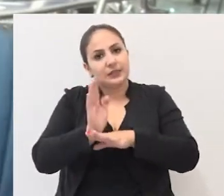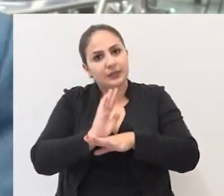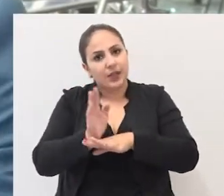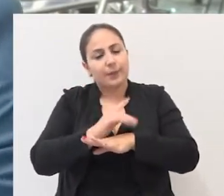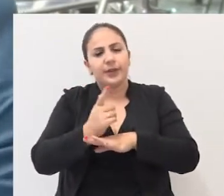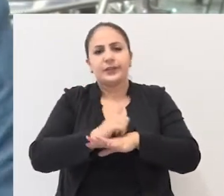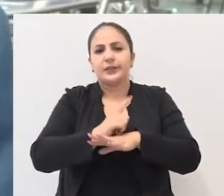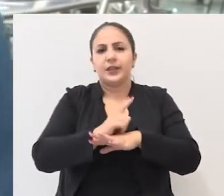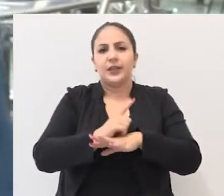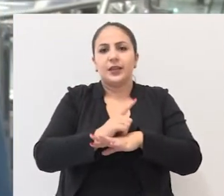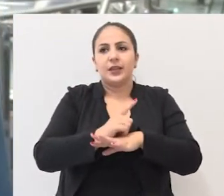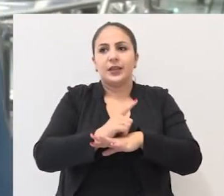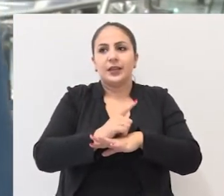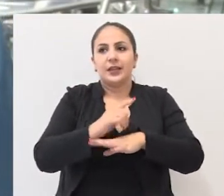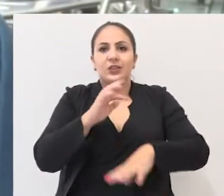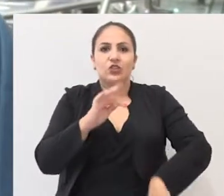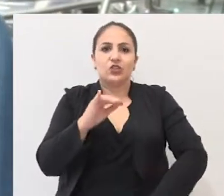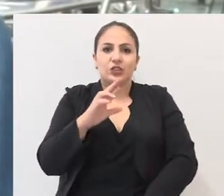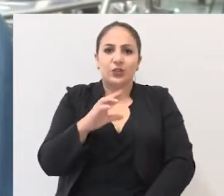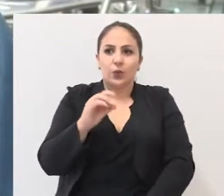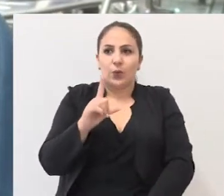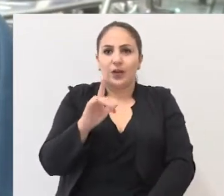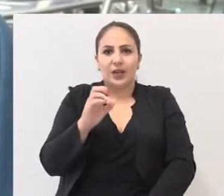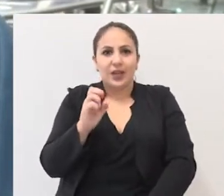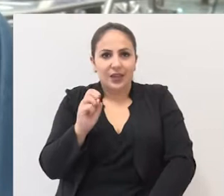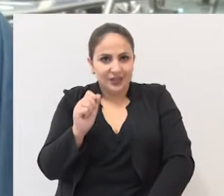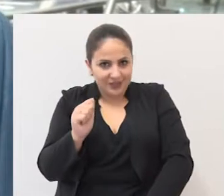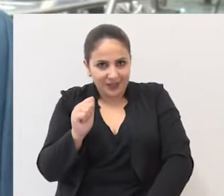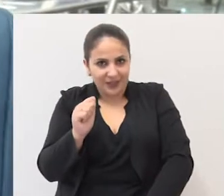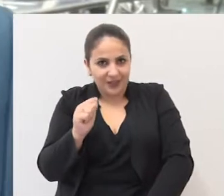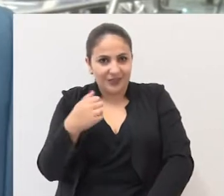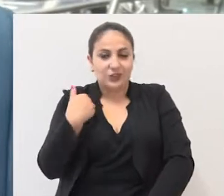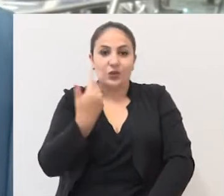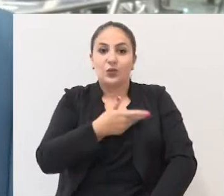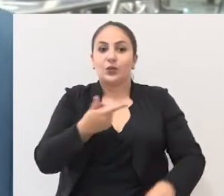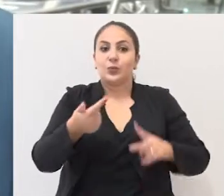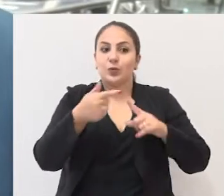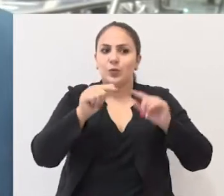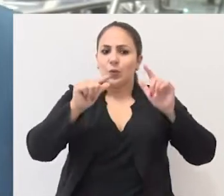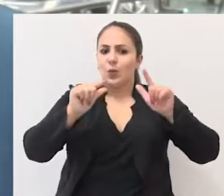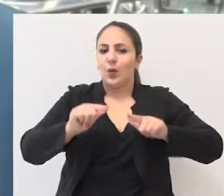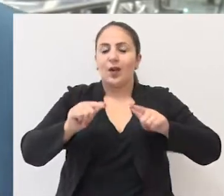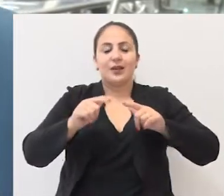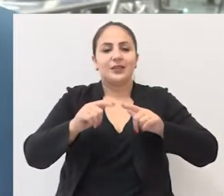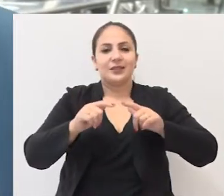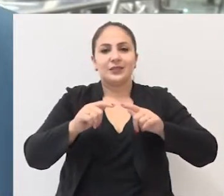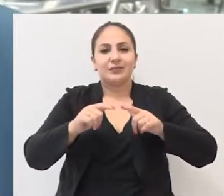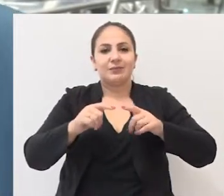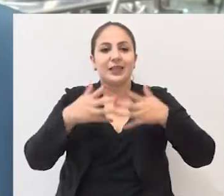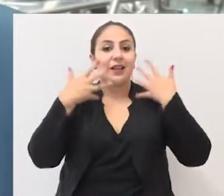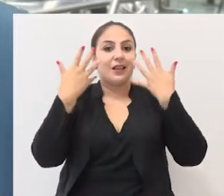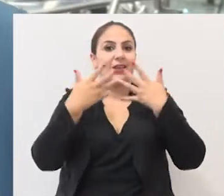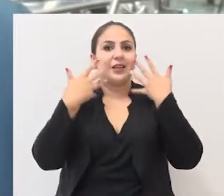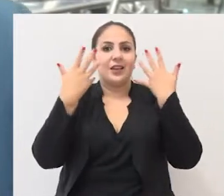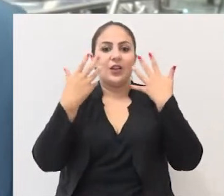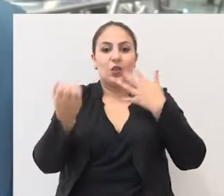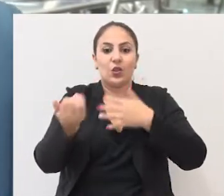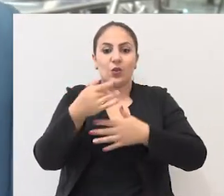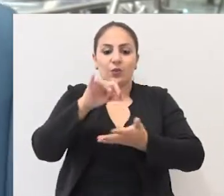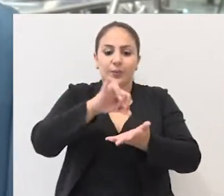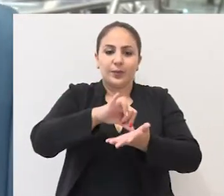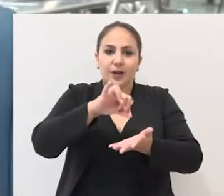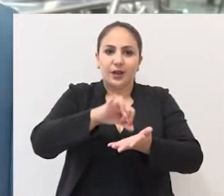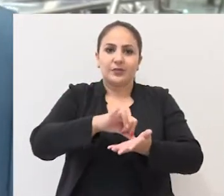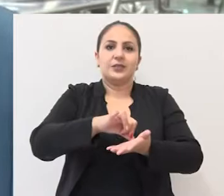ter tirolesa, né, conforme o Vinícius falou. Então assim, a gente quer que seja um espaço de alegria. A nova